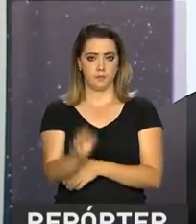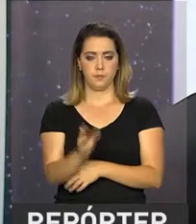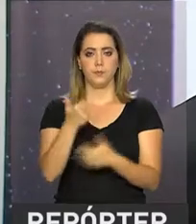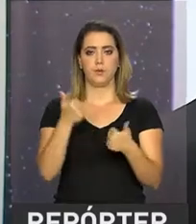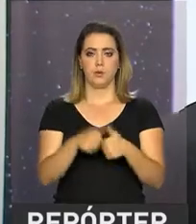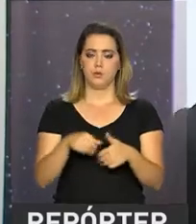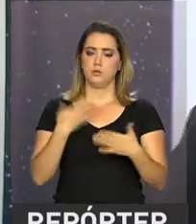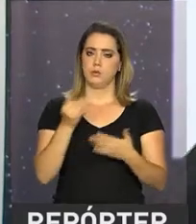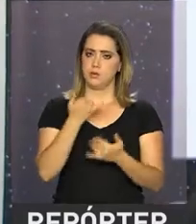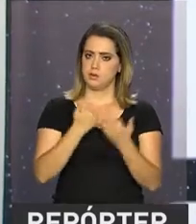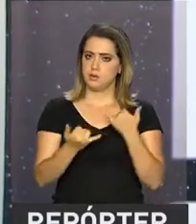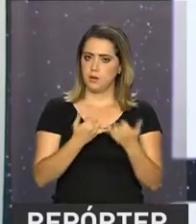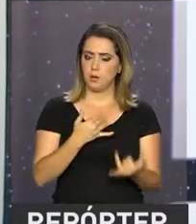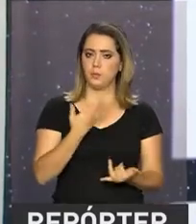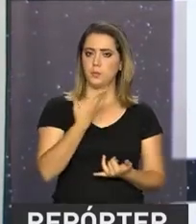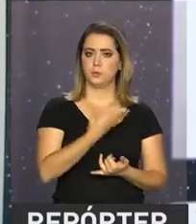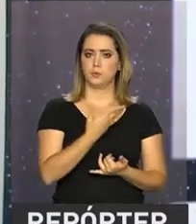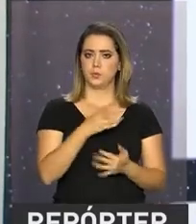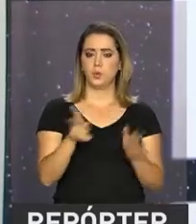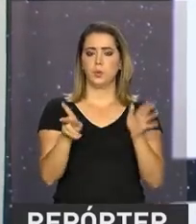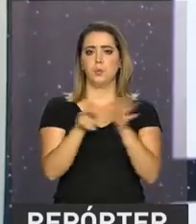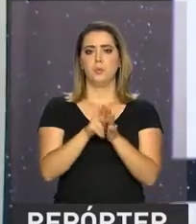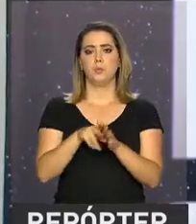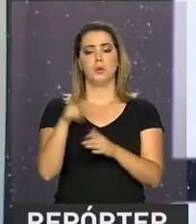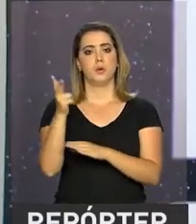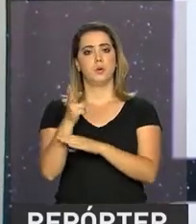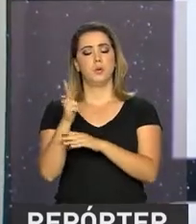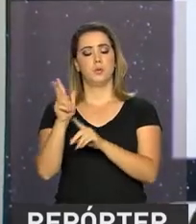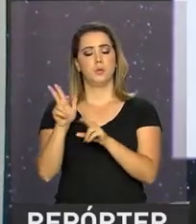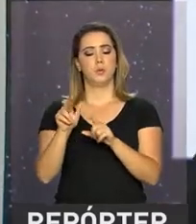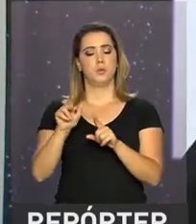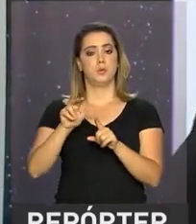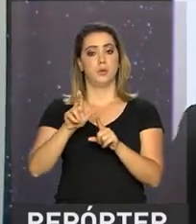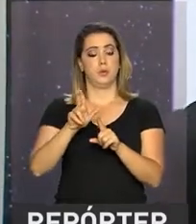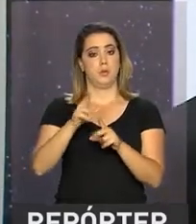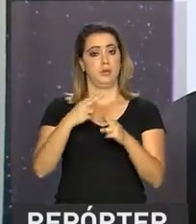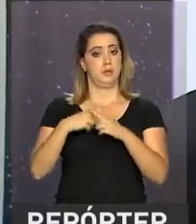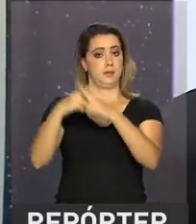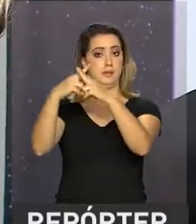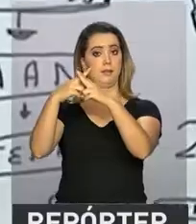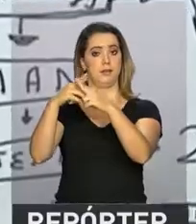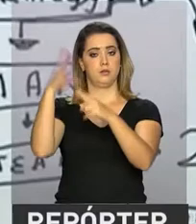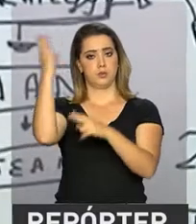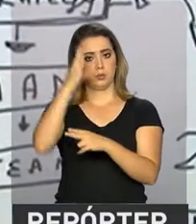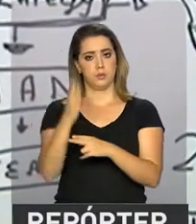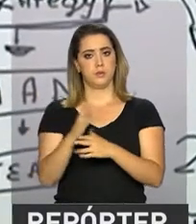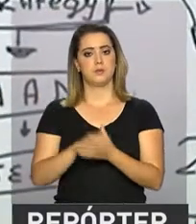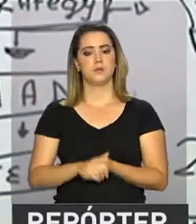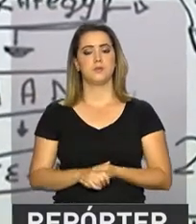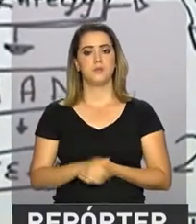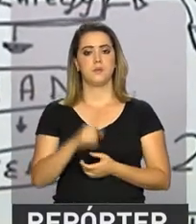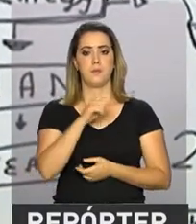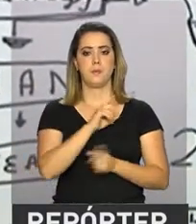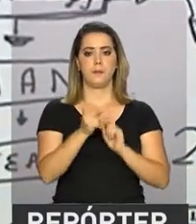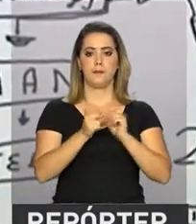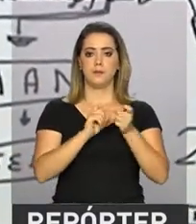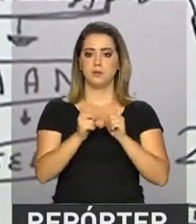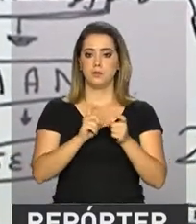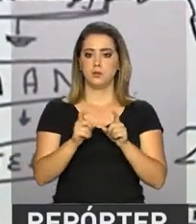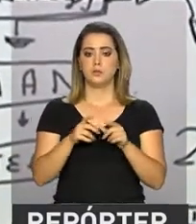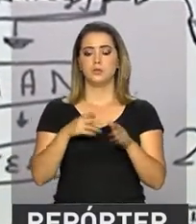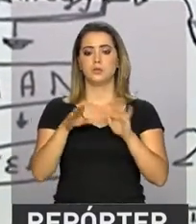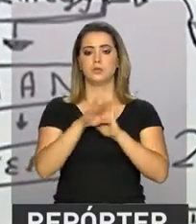citando como exemplo, o próprio satélite brasileiro, que em breve já estará operando. E esse gestor de projetos do